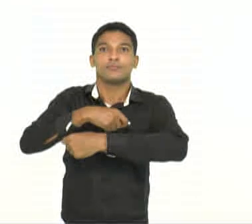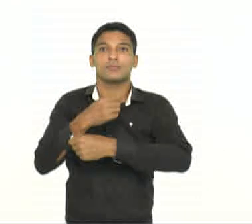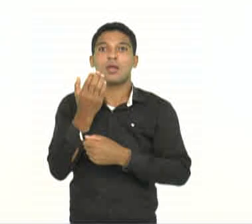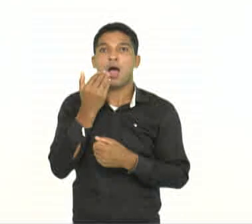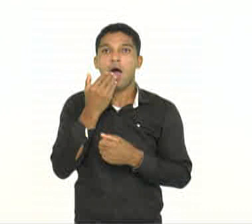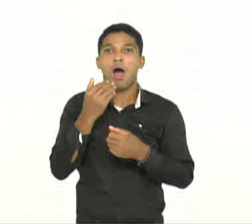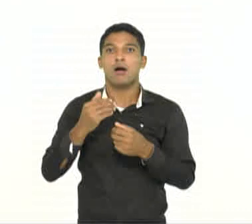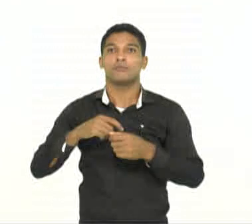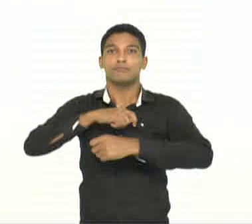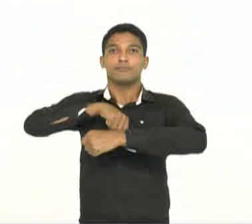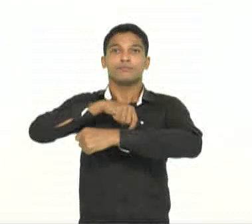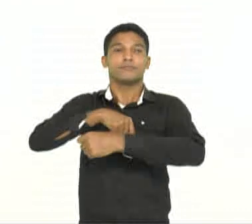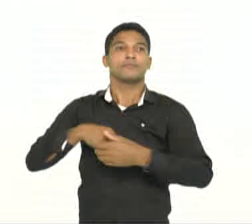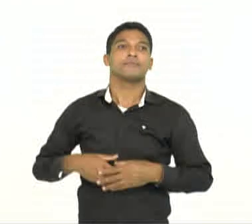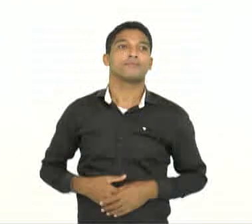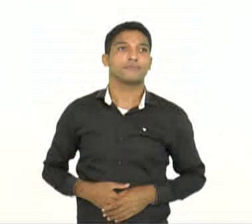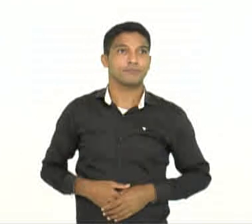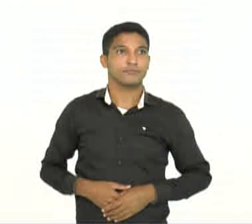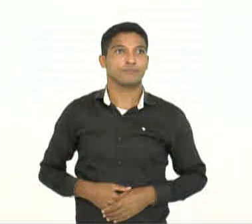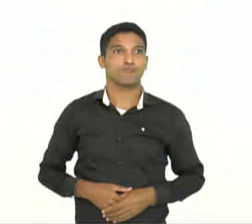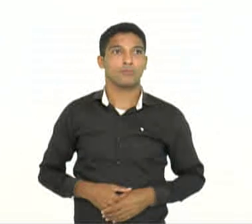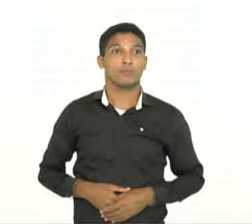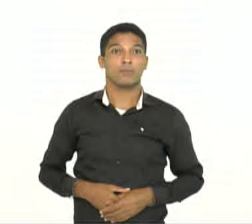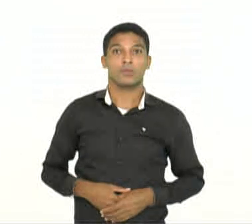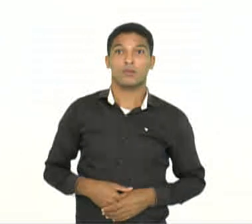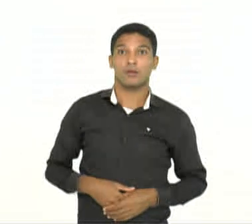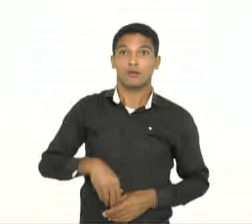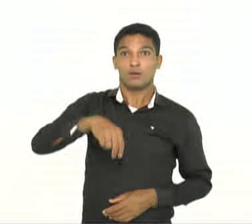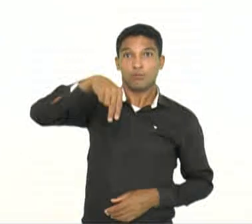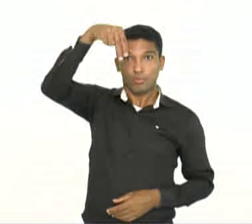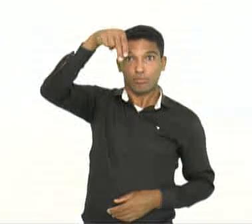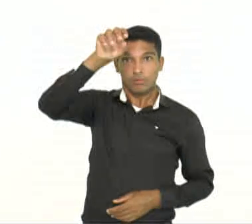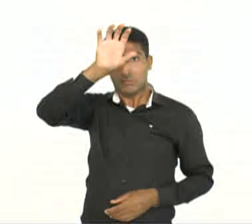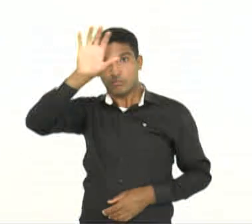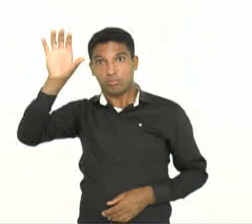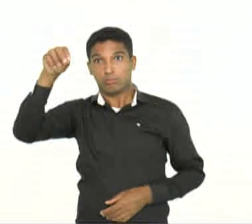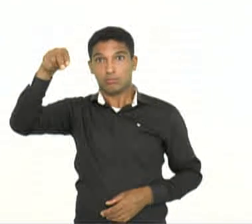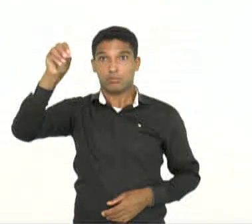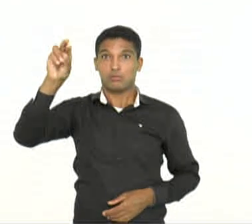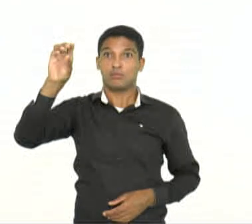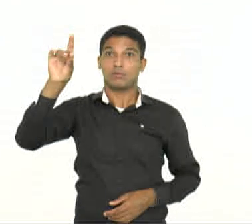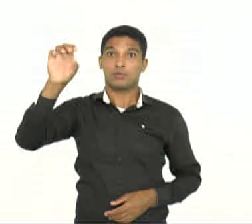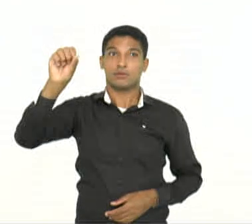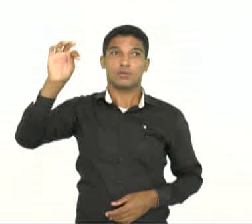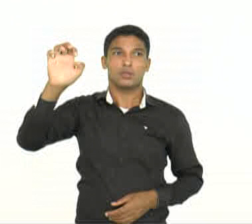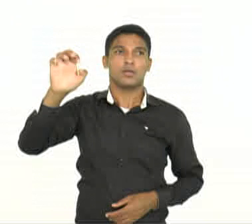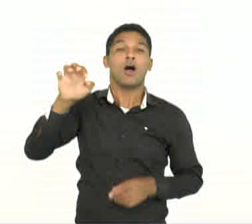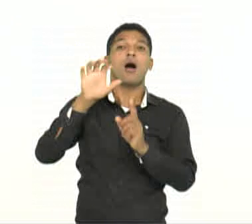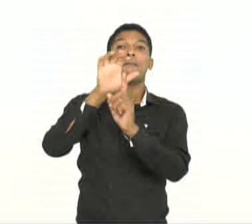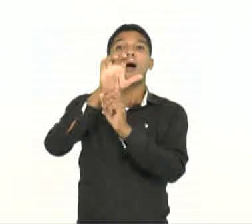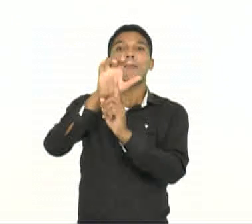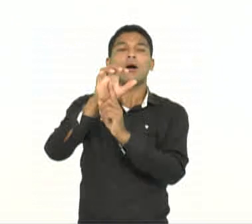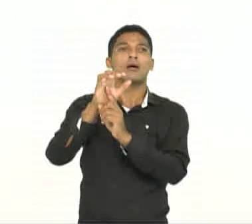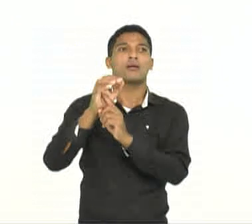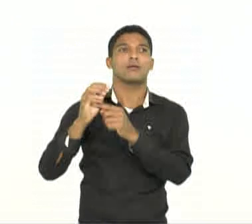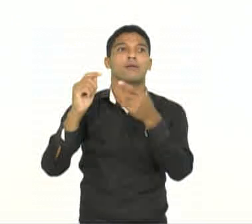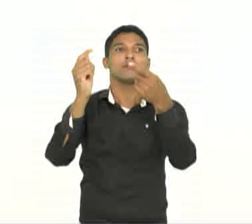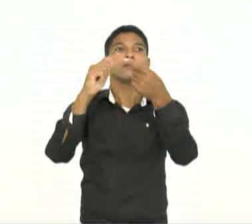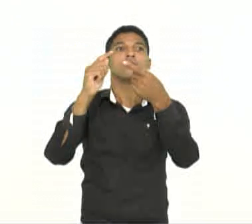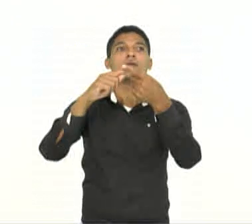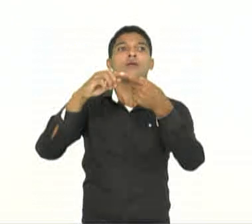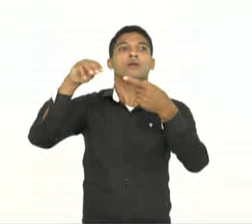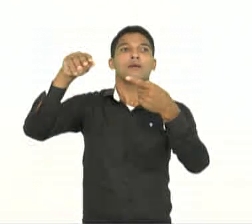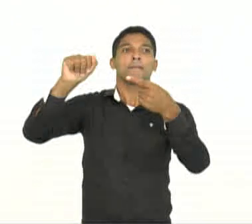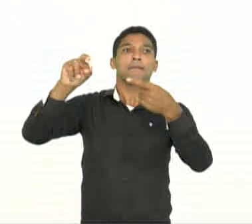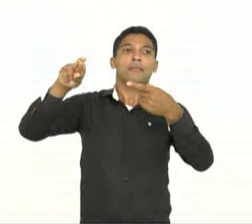tradições dessa região são o maracatu, o bumba meu boi, o carnaval, a capoeira, que é influência ali dos povos africanos,